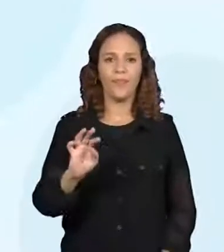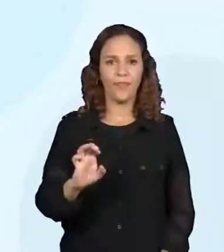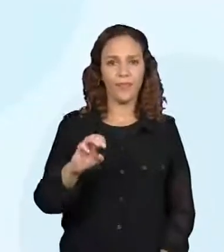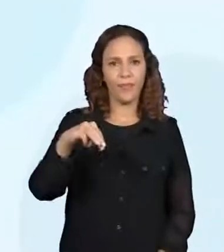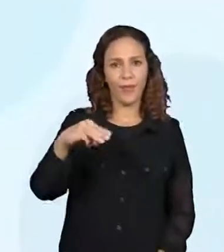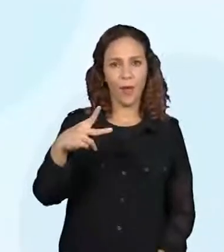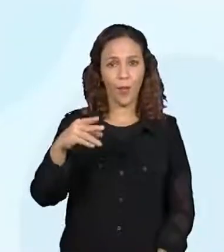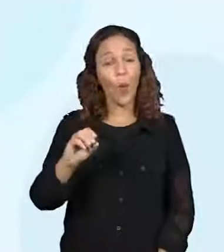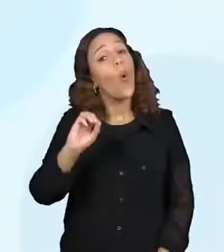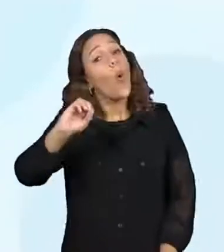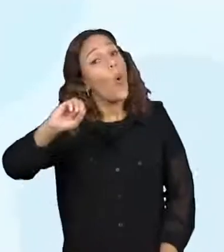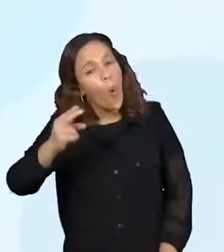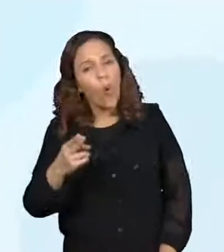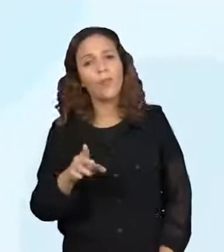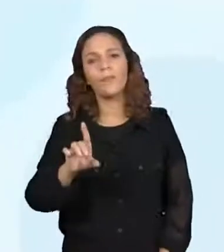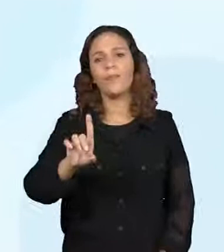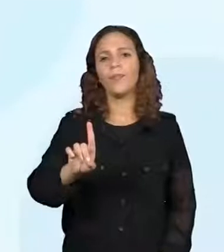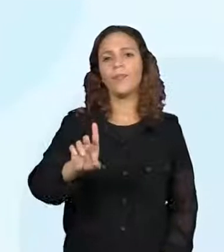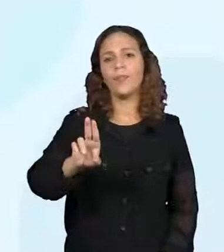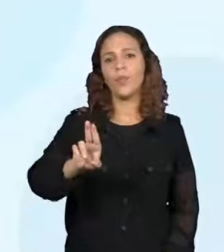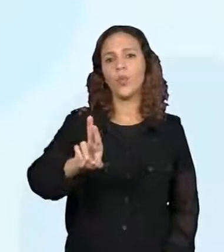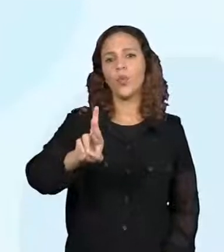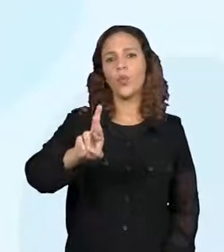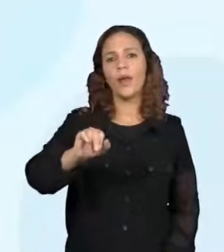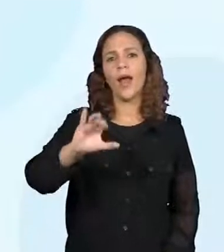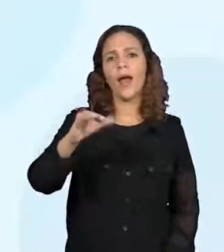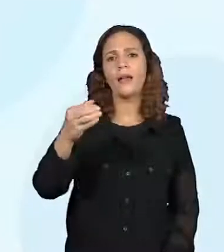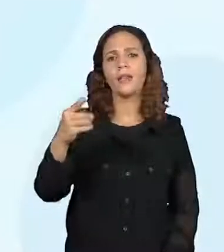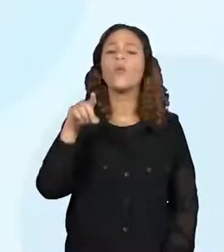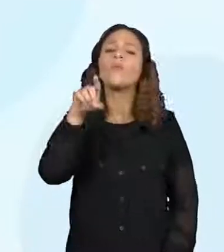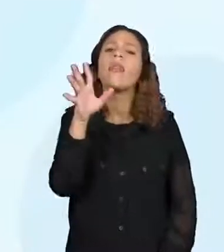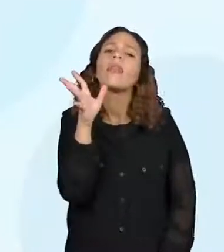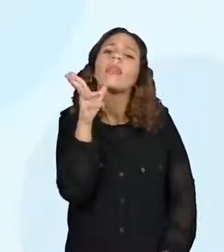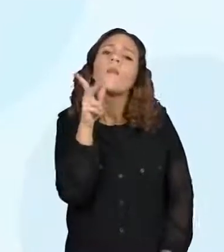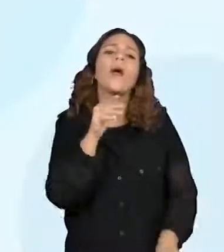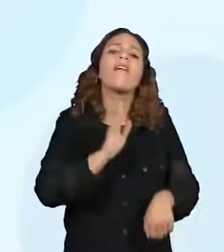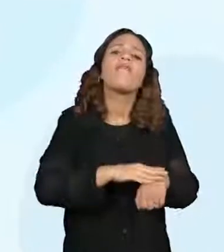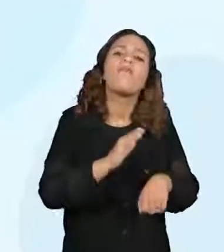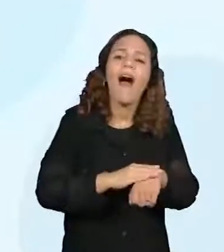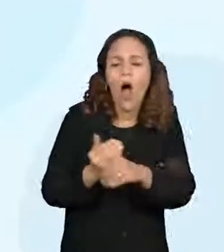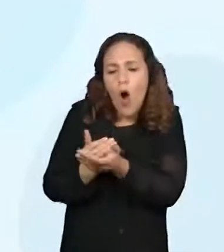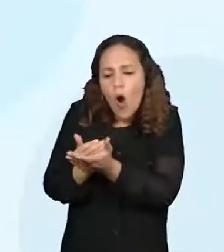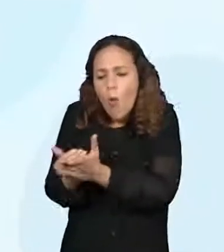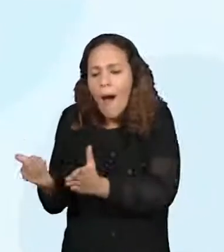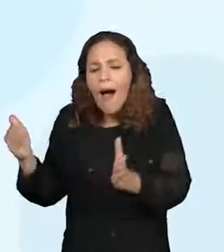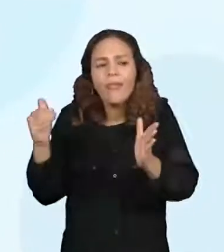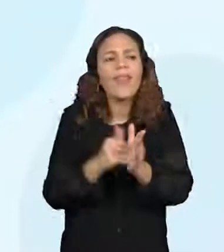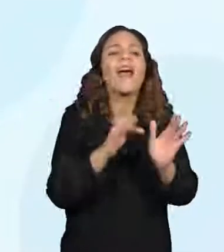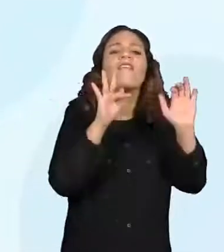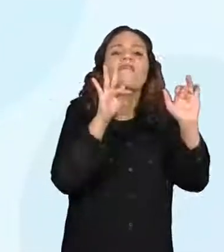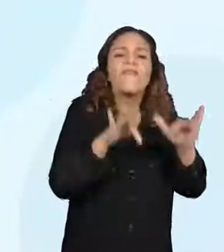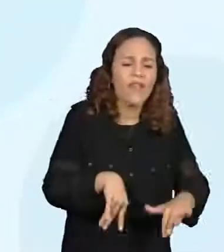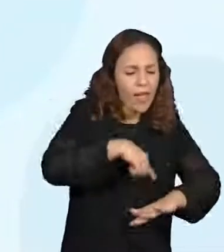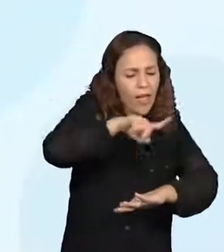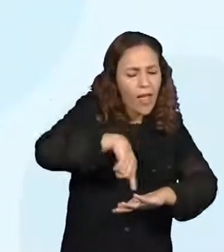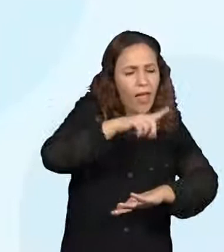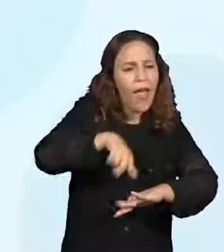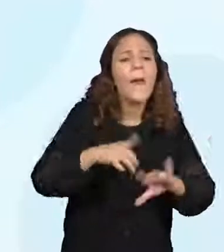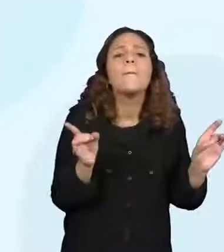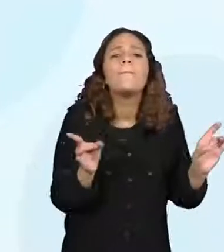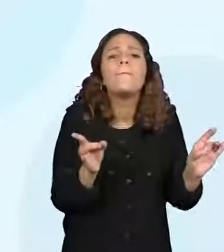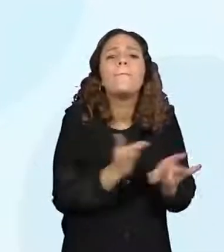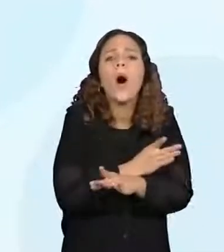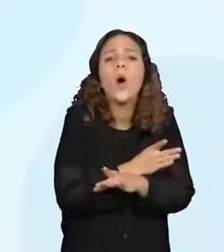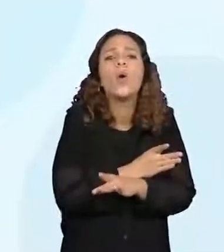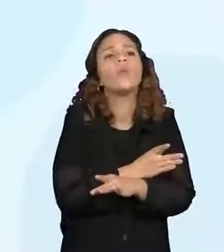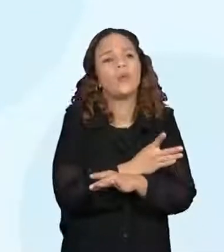Então, duração que é o tempo que você vai gastar de mão de obra realizando essa ação de preparo do bolo.